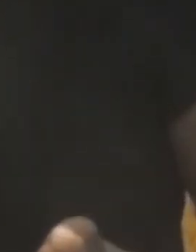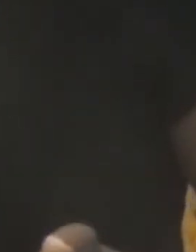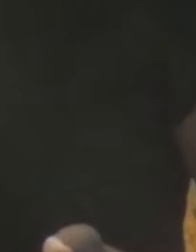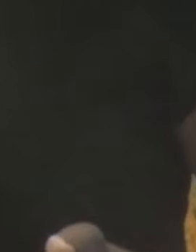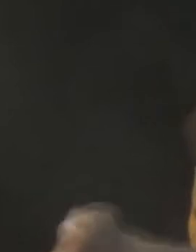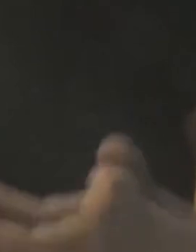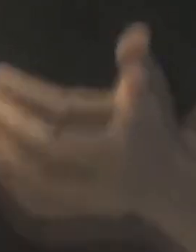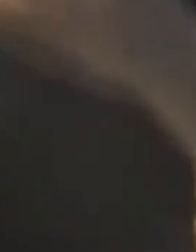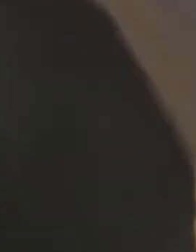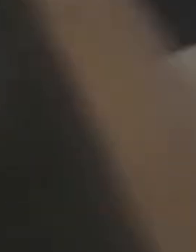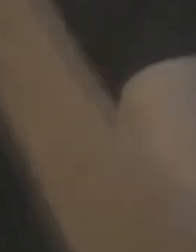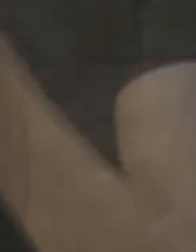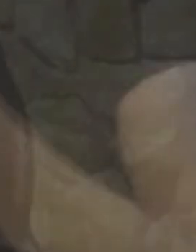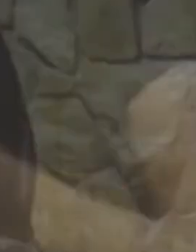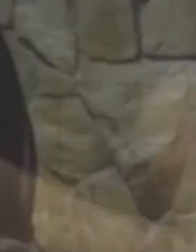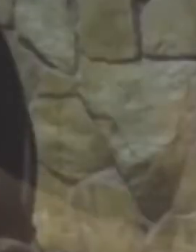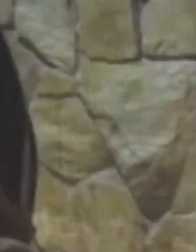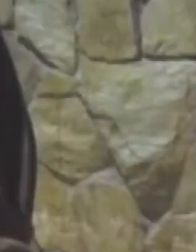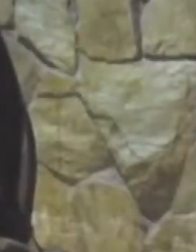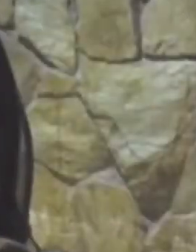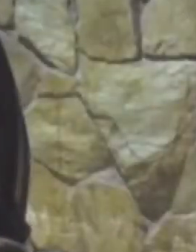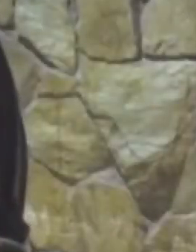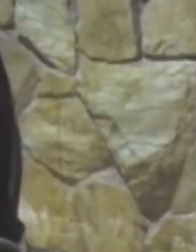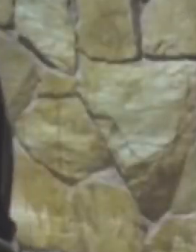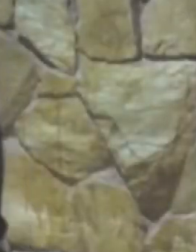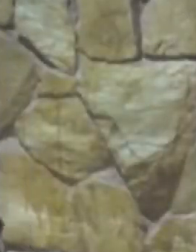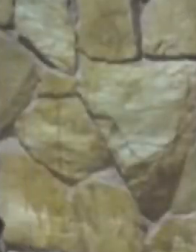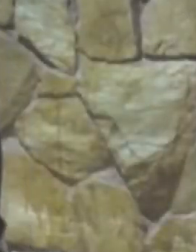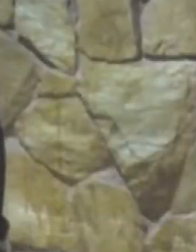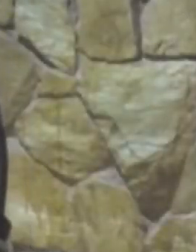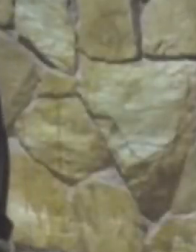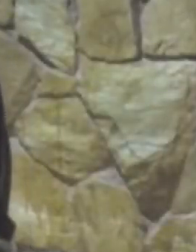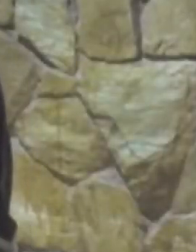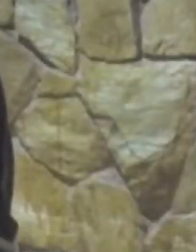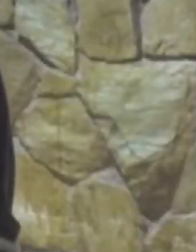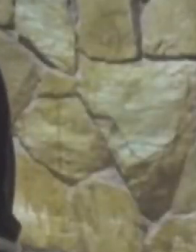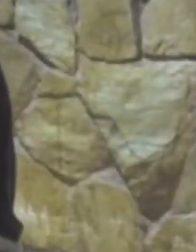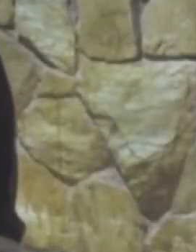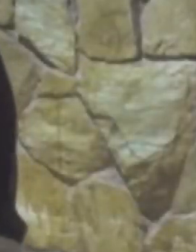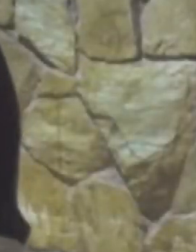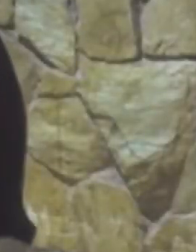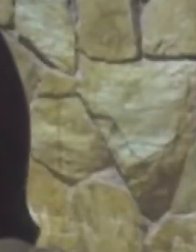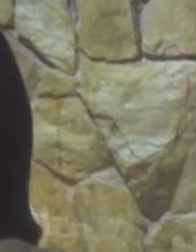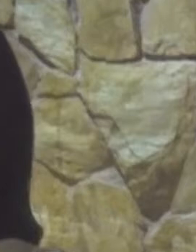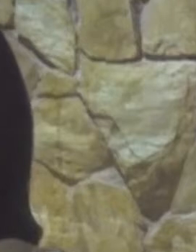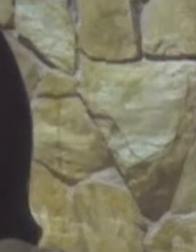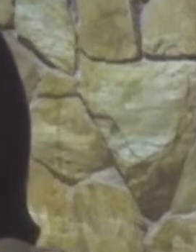sou eu, tudo que há em mim